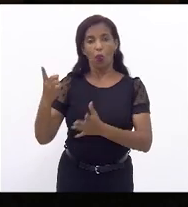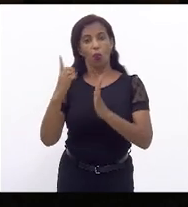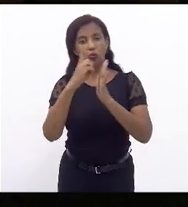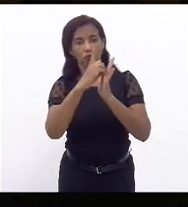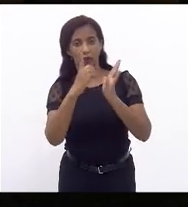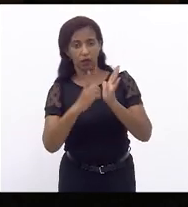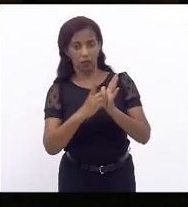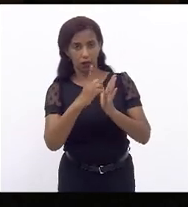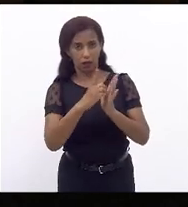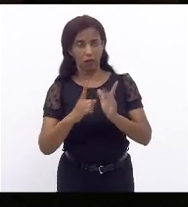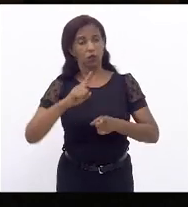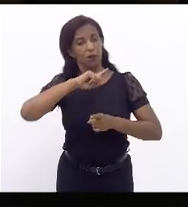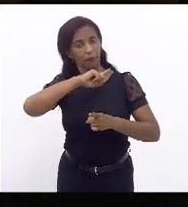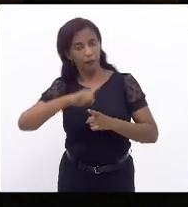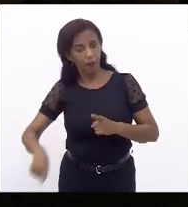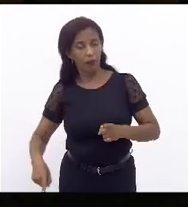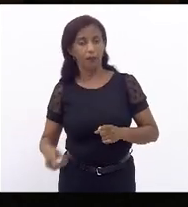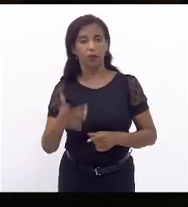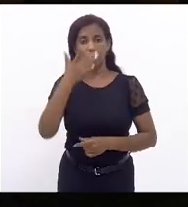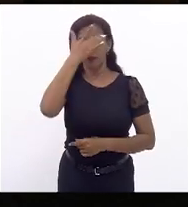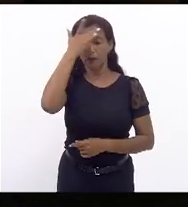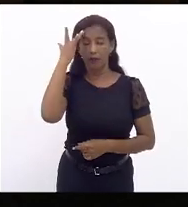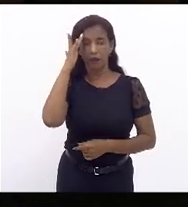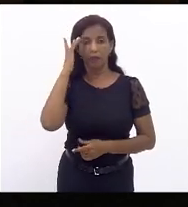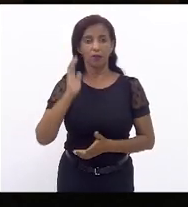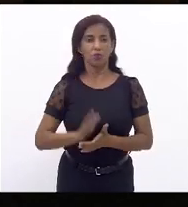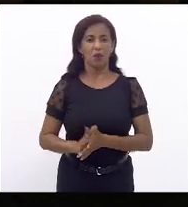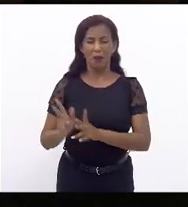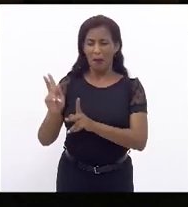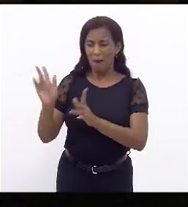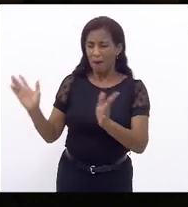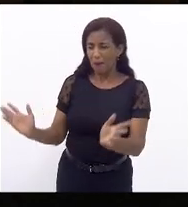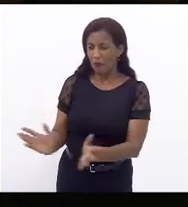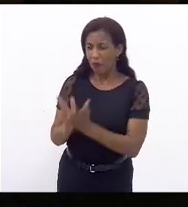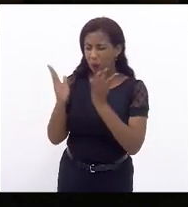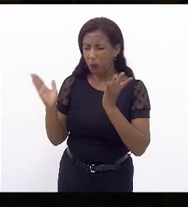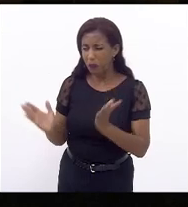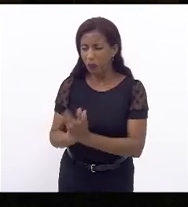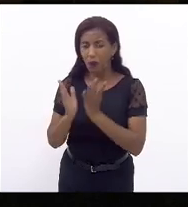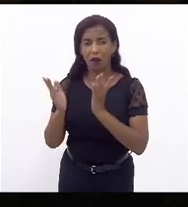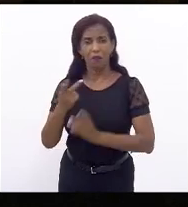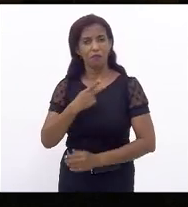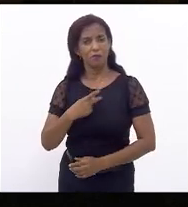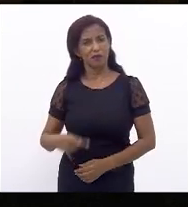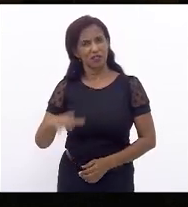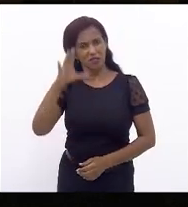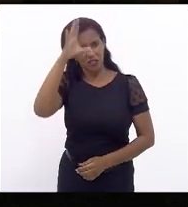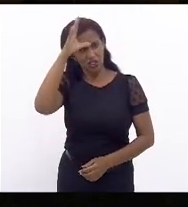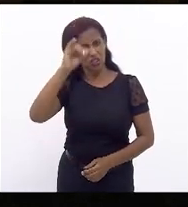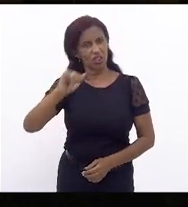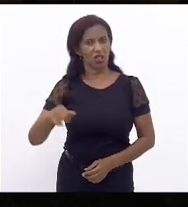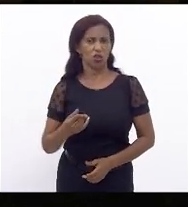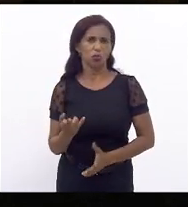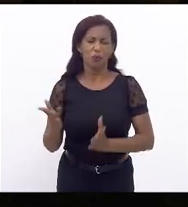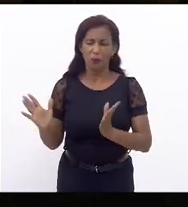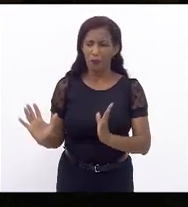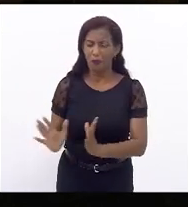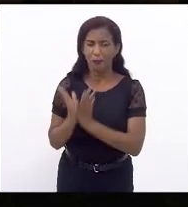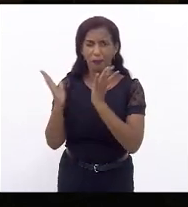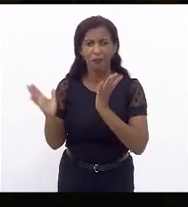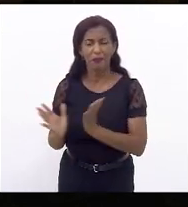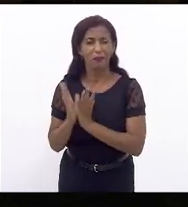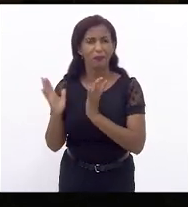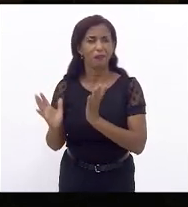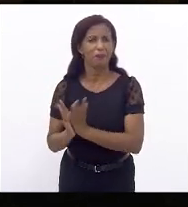decreto, ele proibiu que pessoas paupérrimas, presidente Tiaju, pessoas